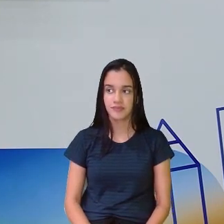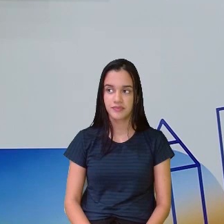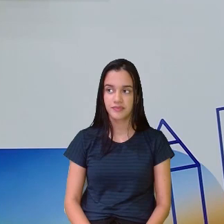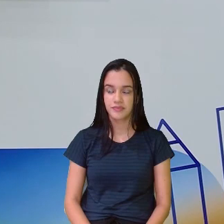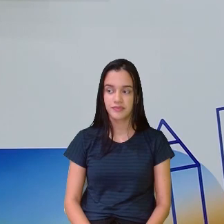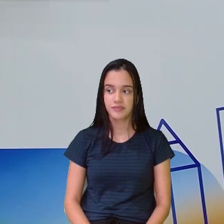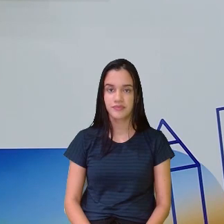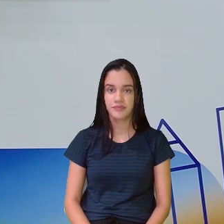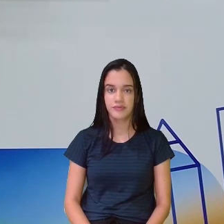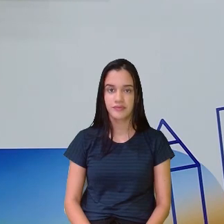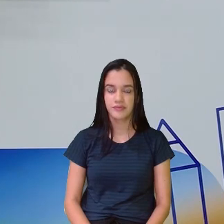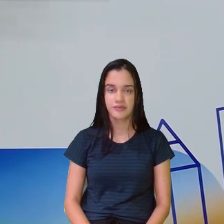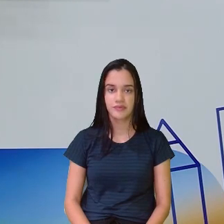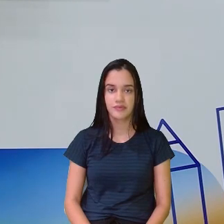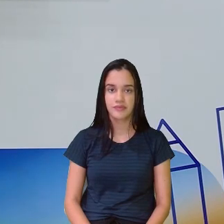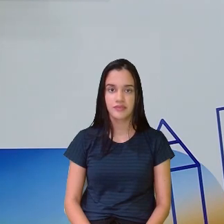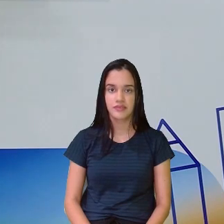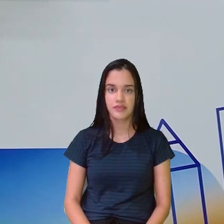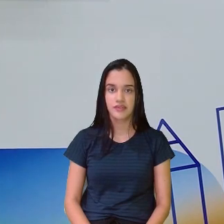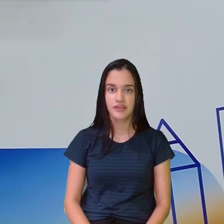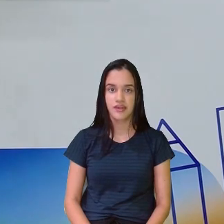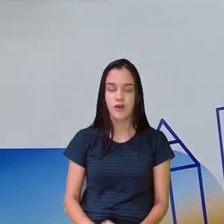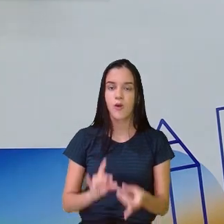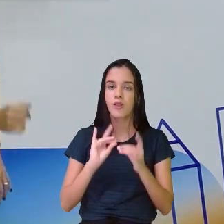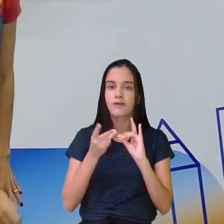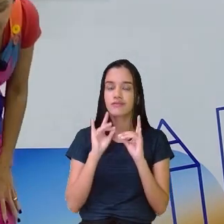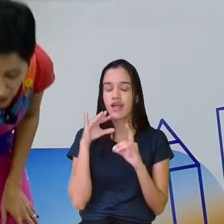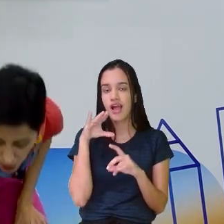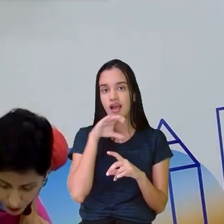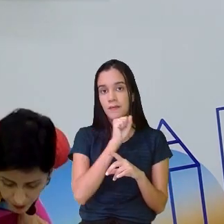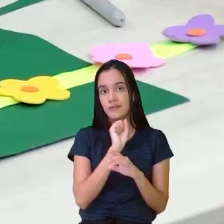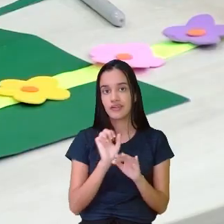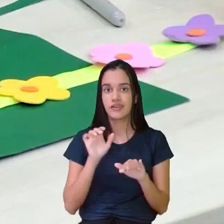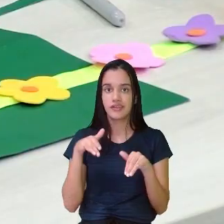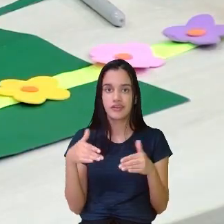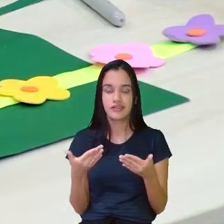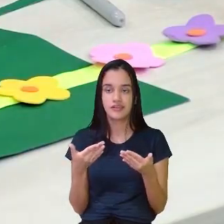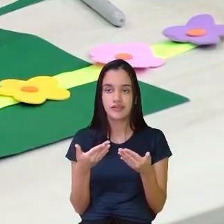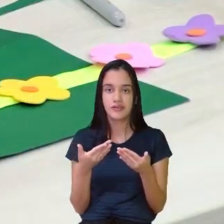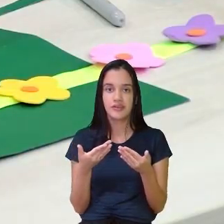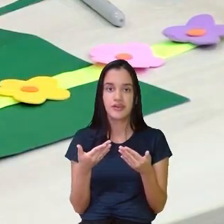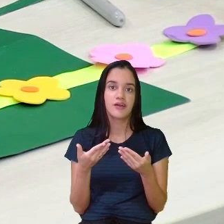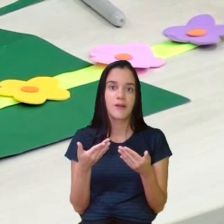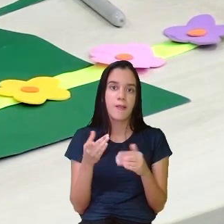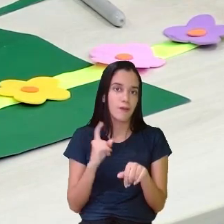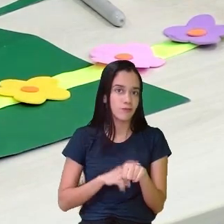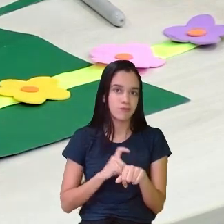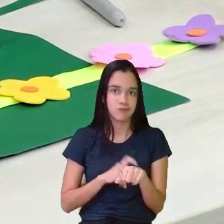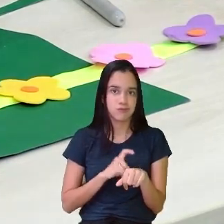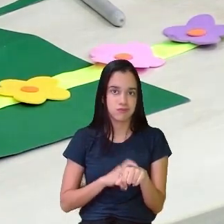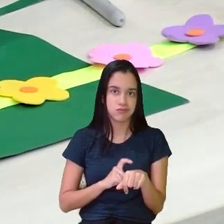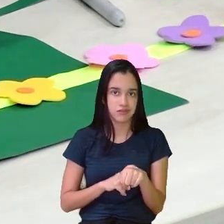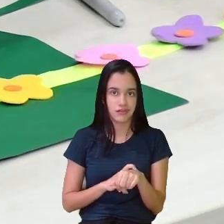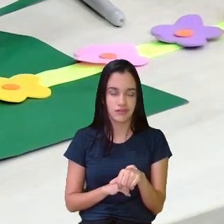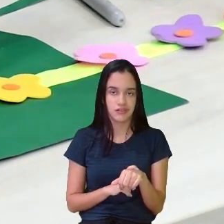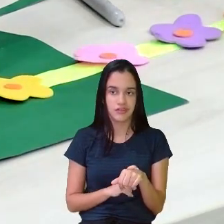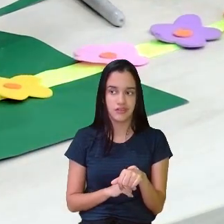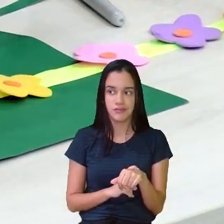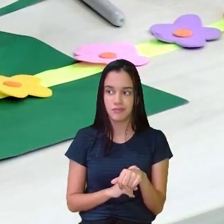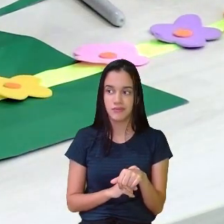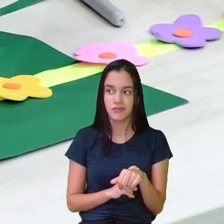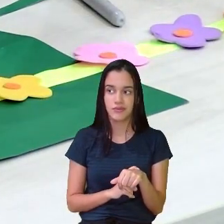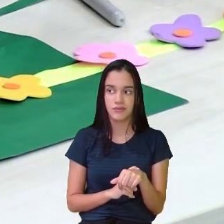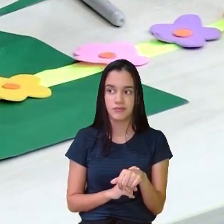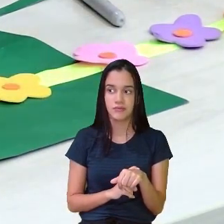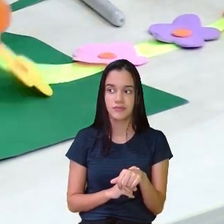Como a nossa oficina vai ser um pouco rápida, então não vai dar tempo